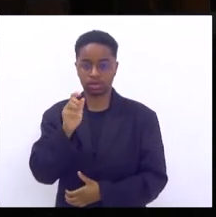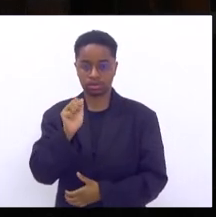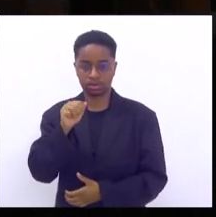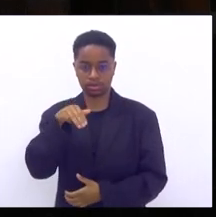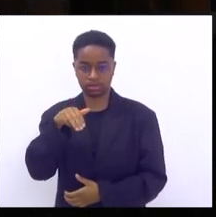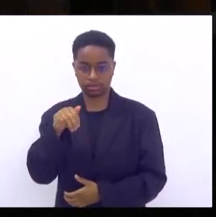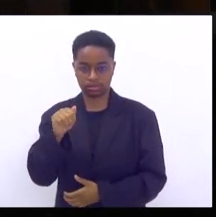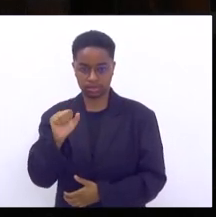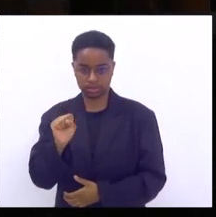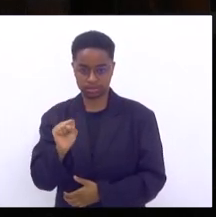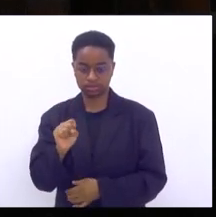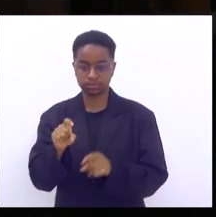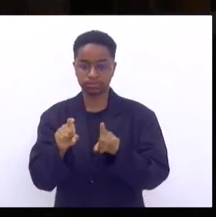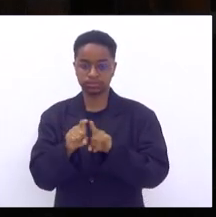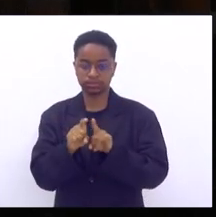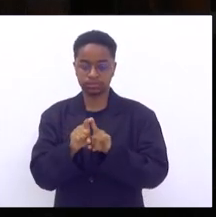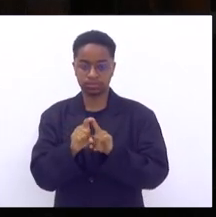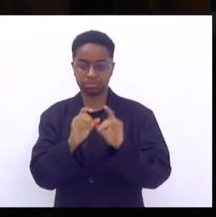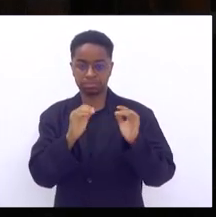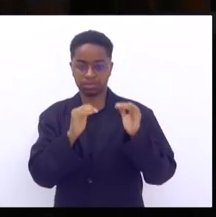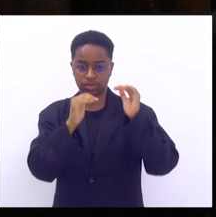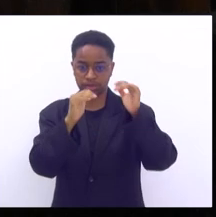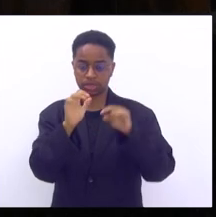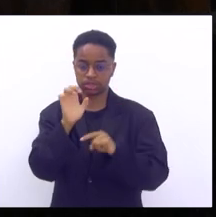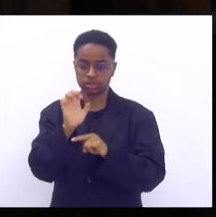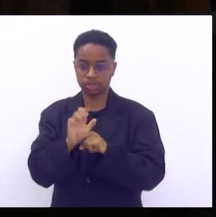a soberania do Estado de Israel,